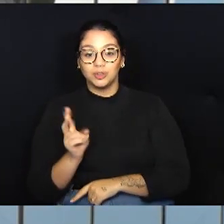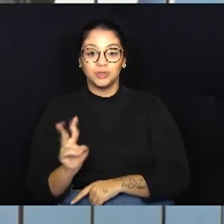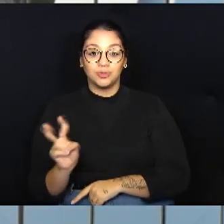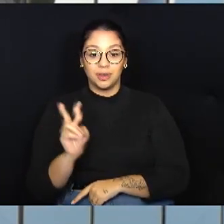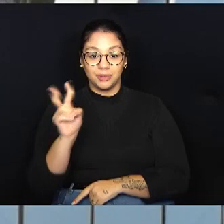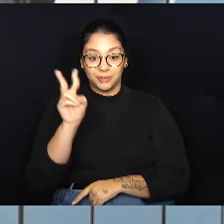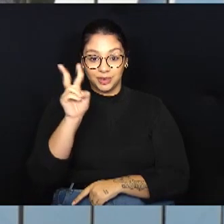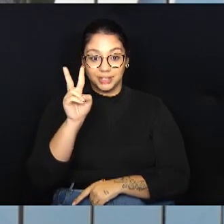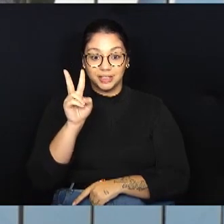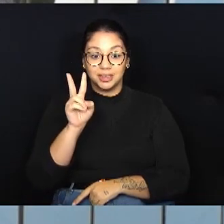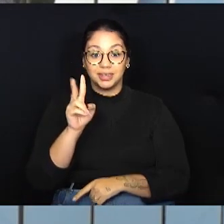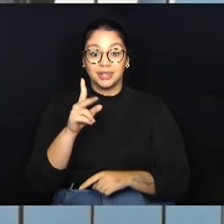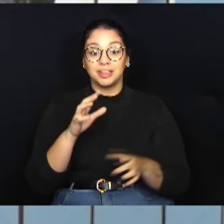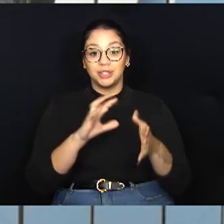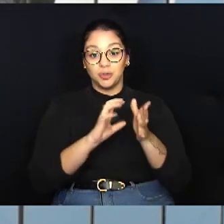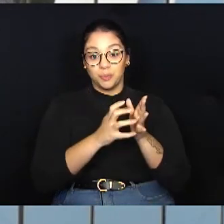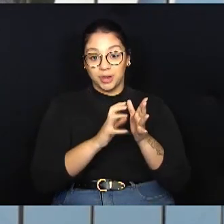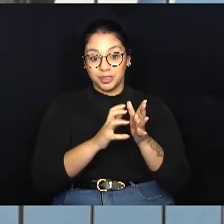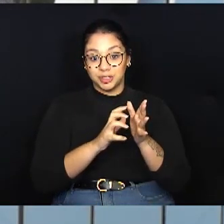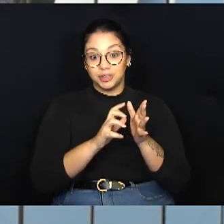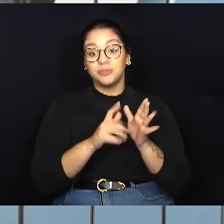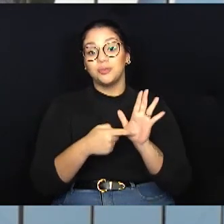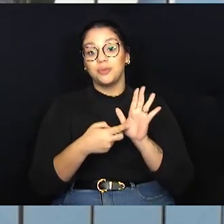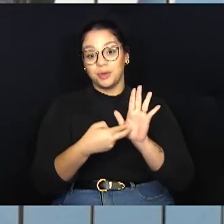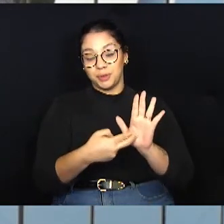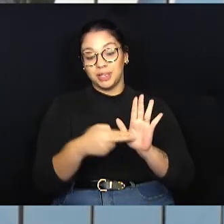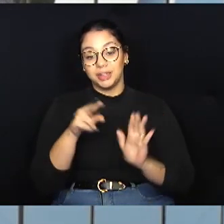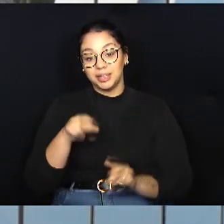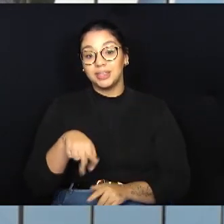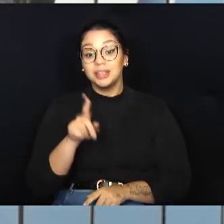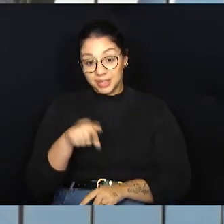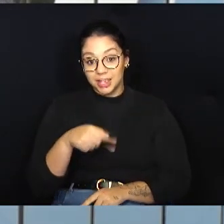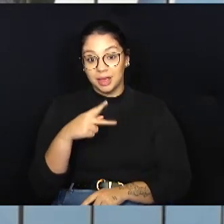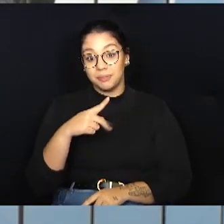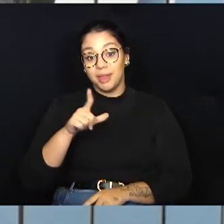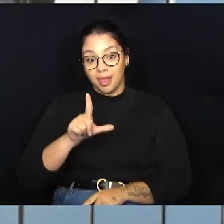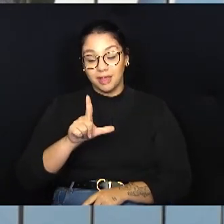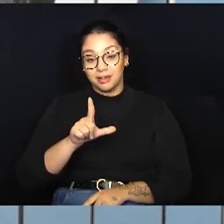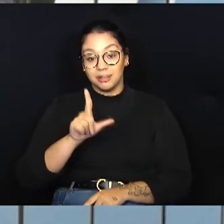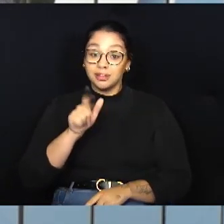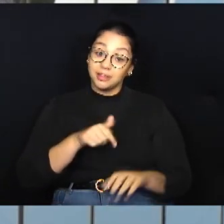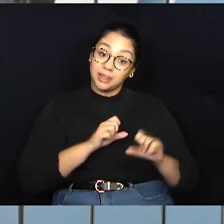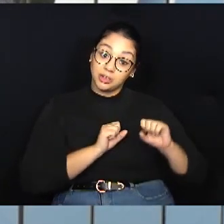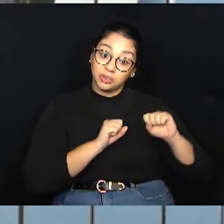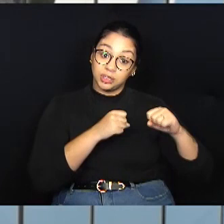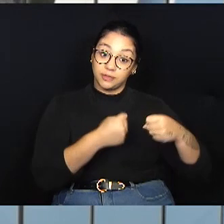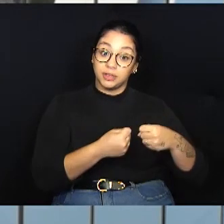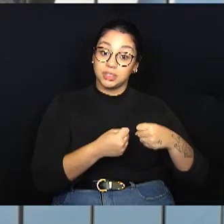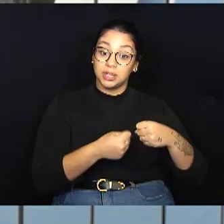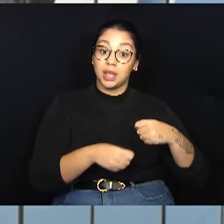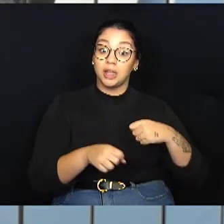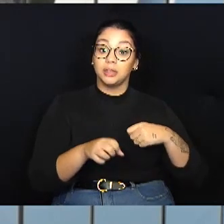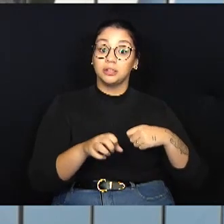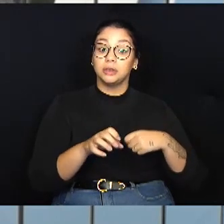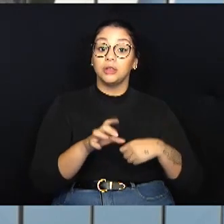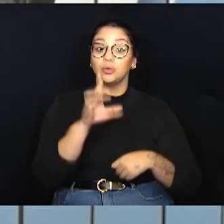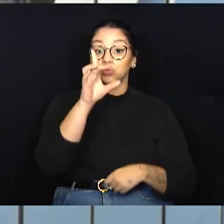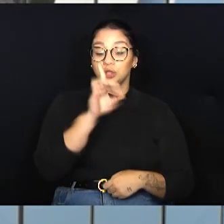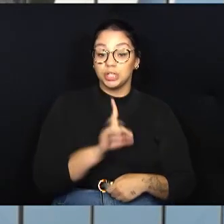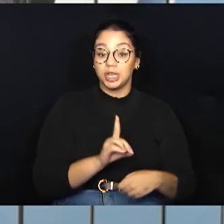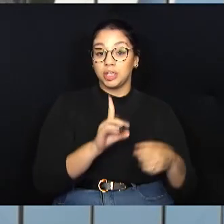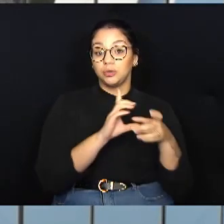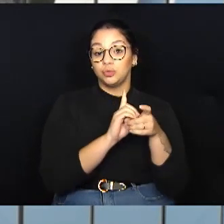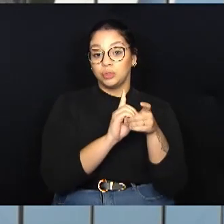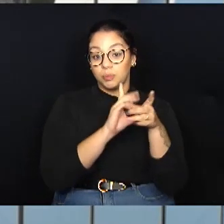que o nosso partido representa, que é o PL, que são valores como a defesa do Estado democrático de direitos,